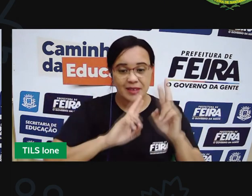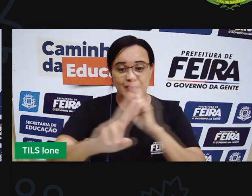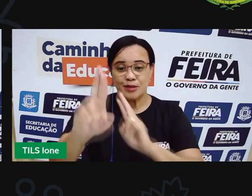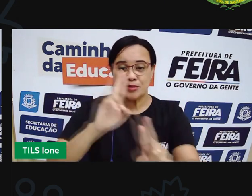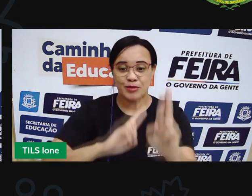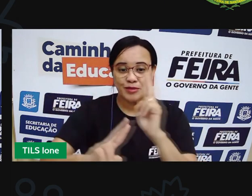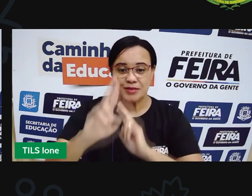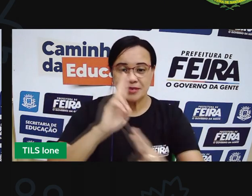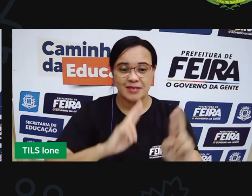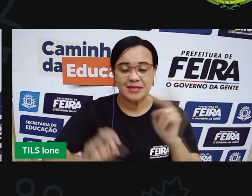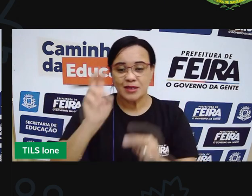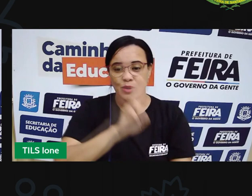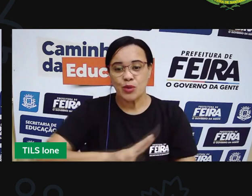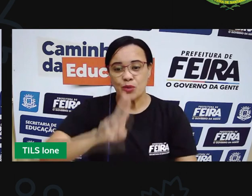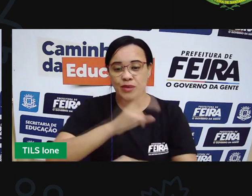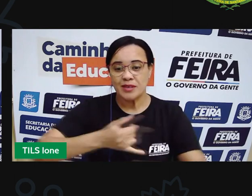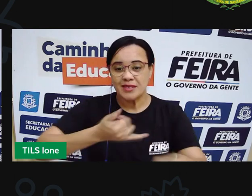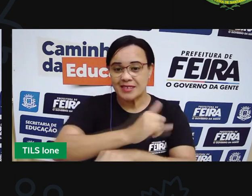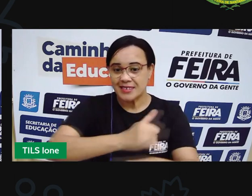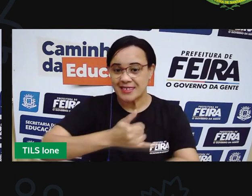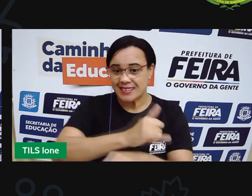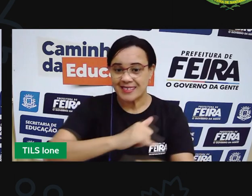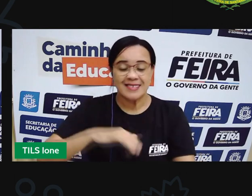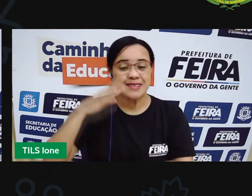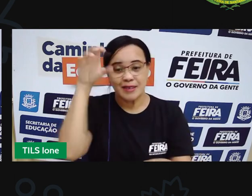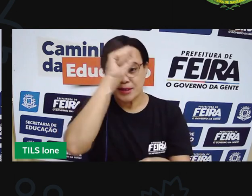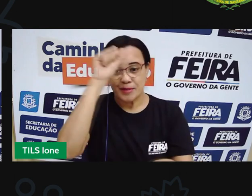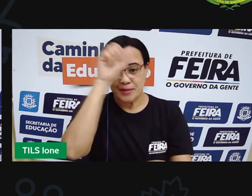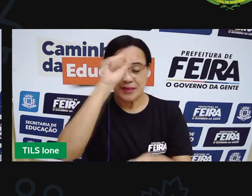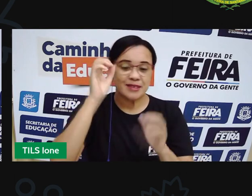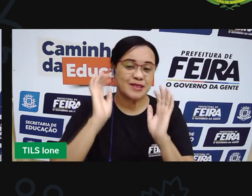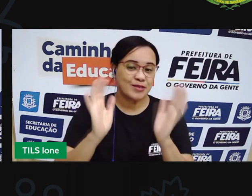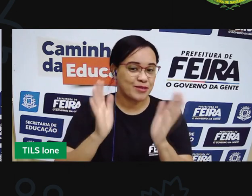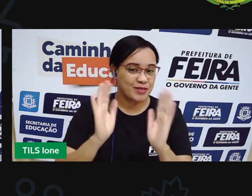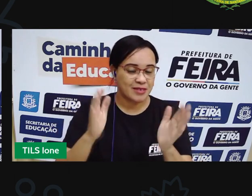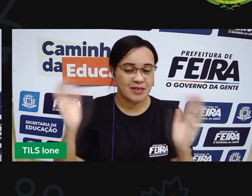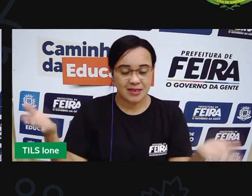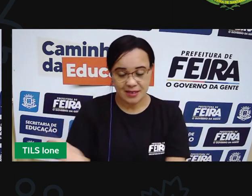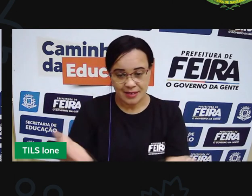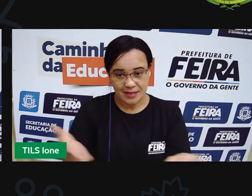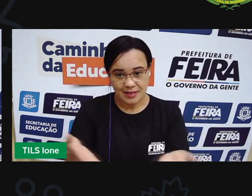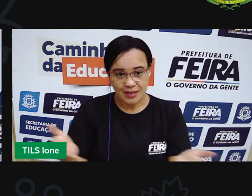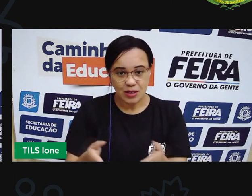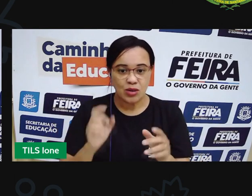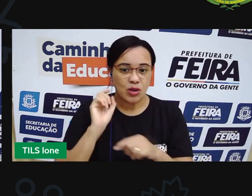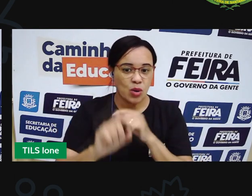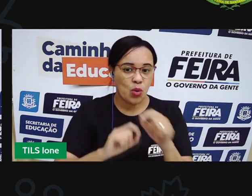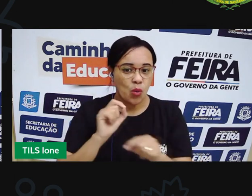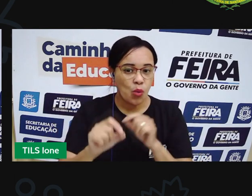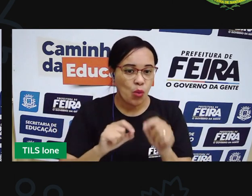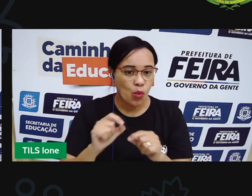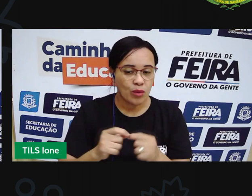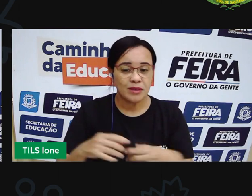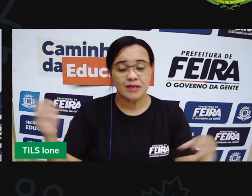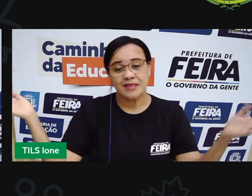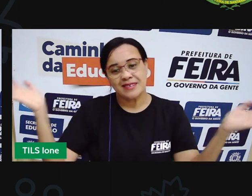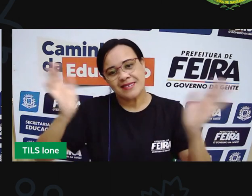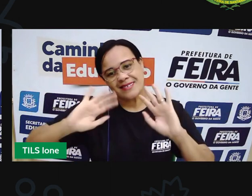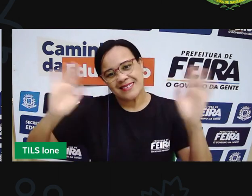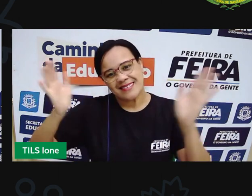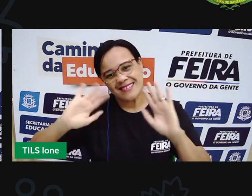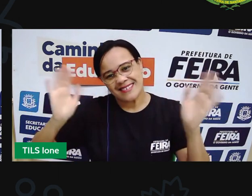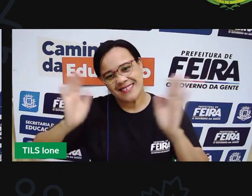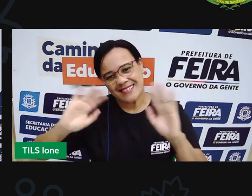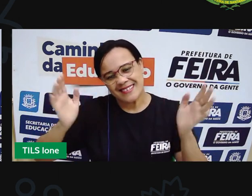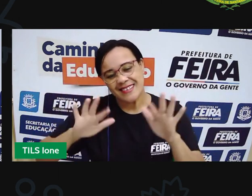respondendo, usando as estratégias que você já aprendeu. Agora, criançada, a gente vai se despedindo, chegamos aqui